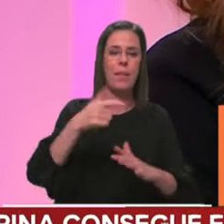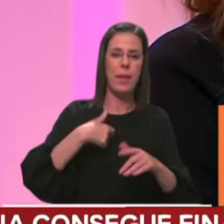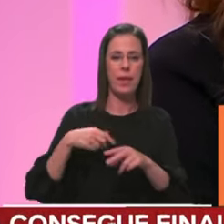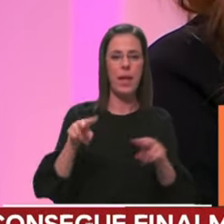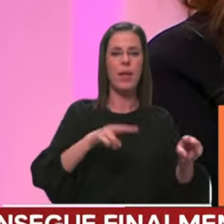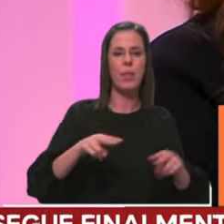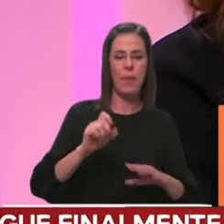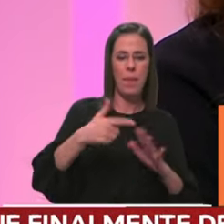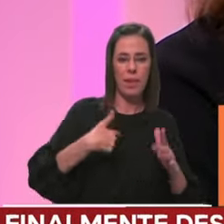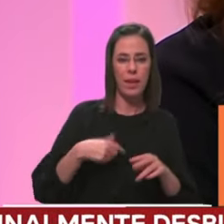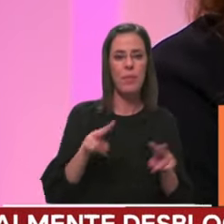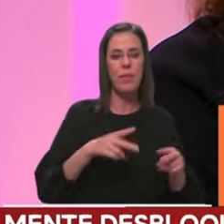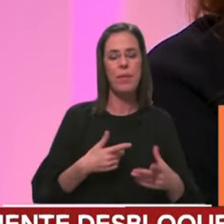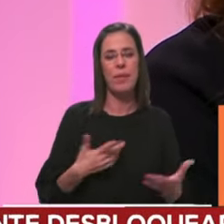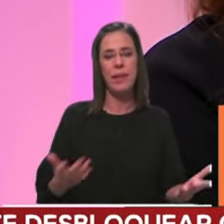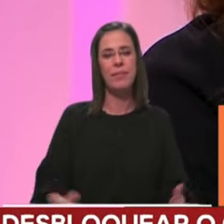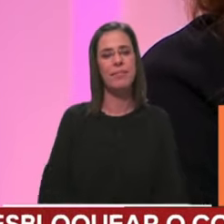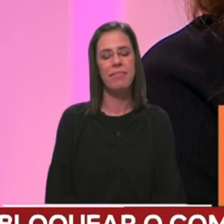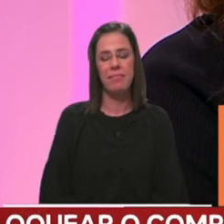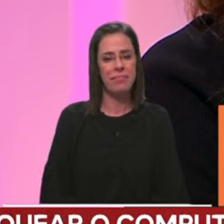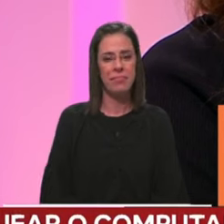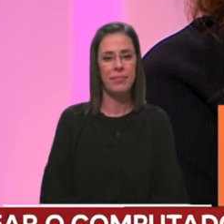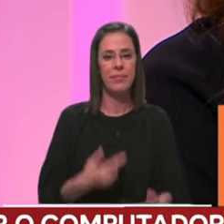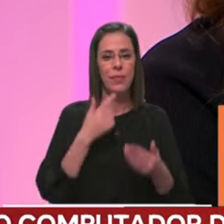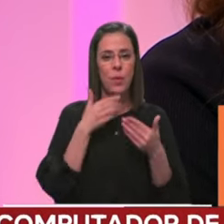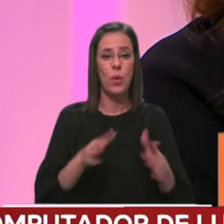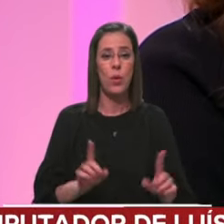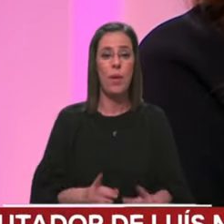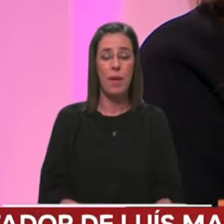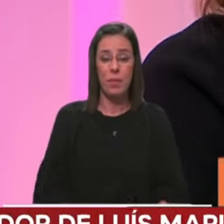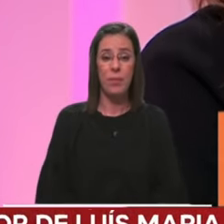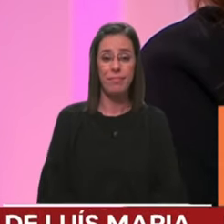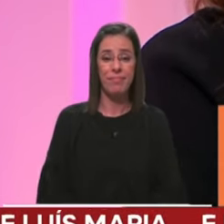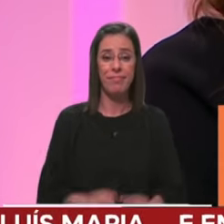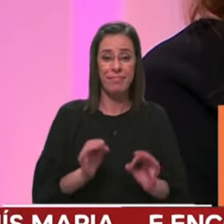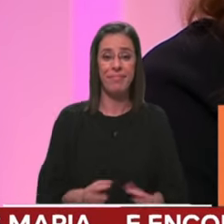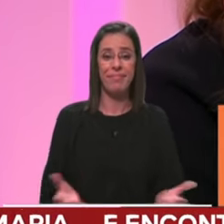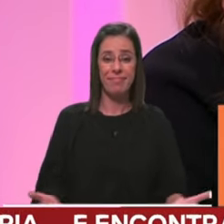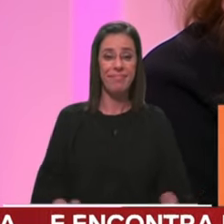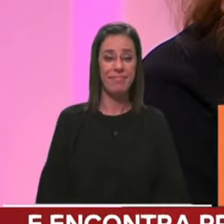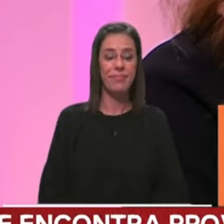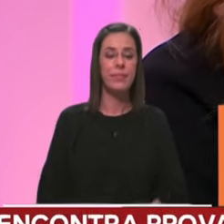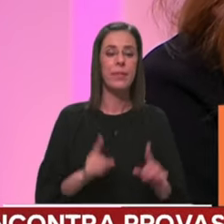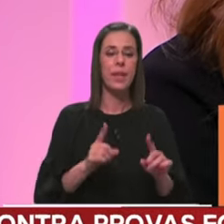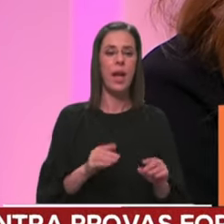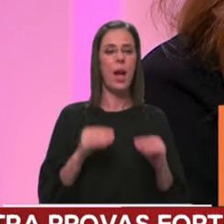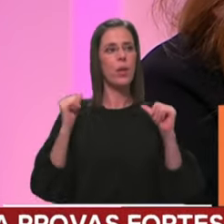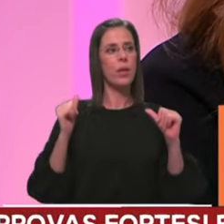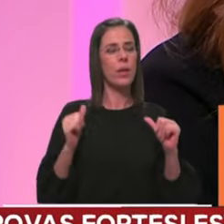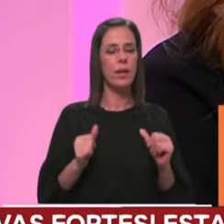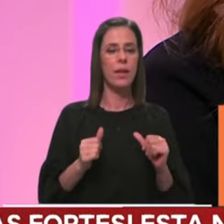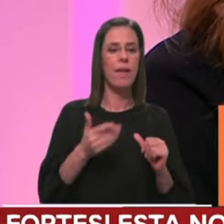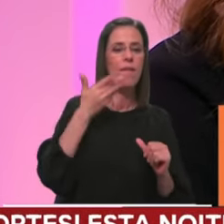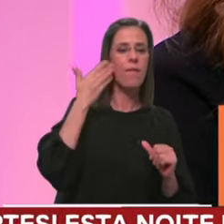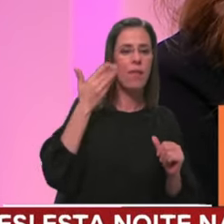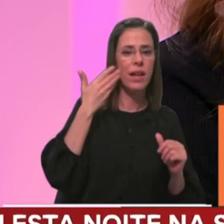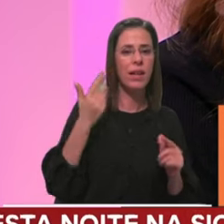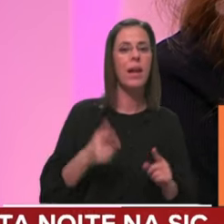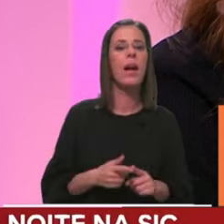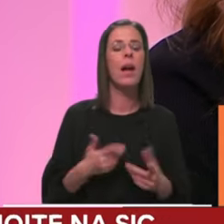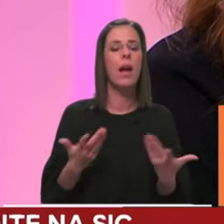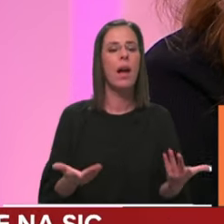vídeos sim mas não Sinceramente não abro mesmo mas e se é ausência de vaidade